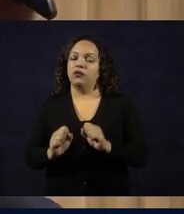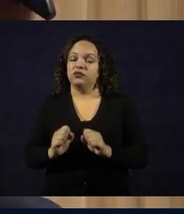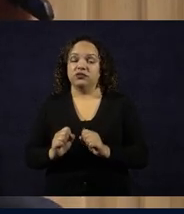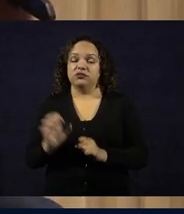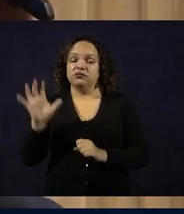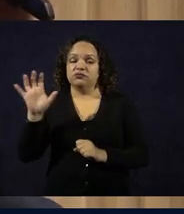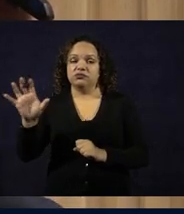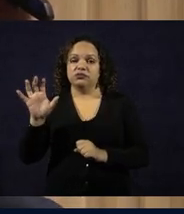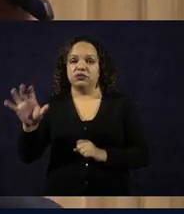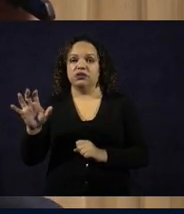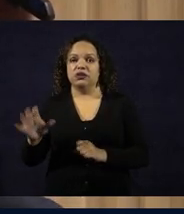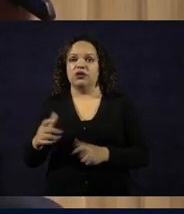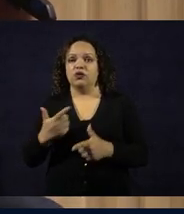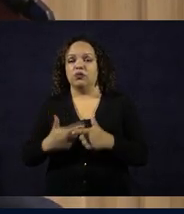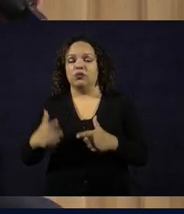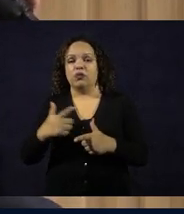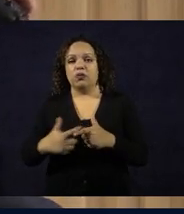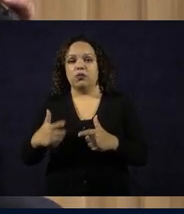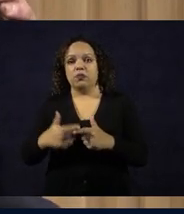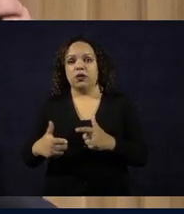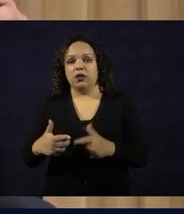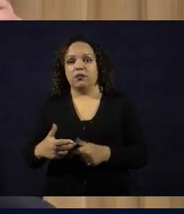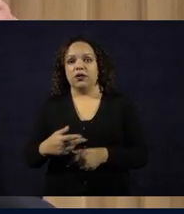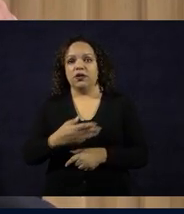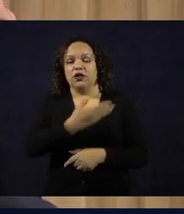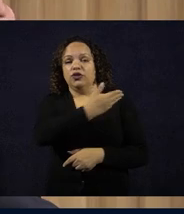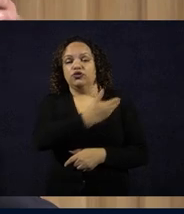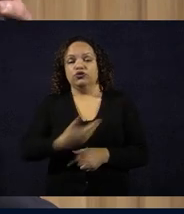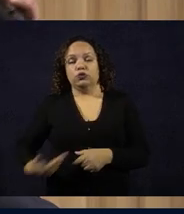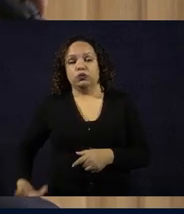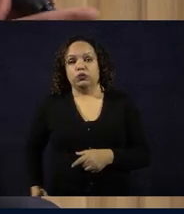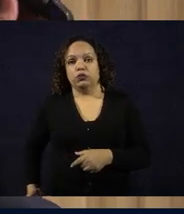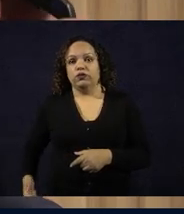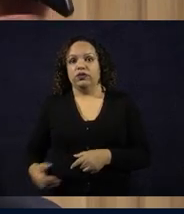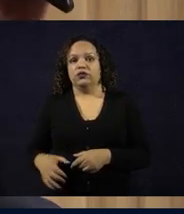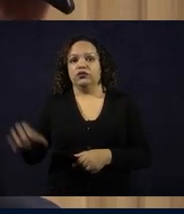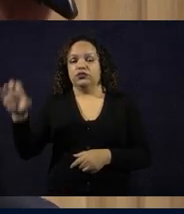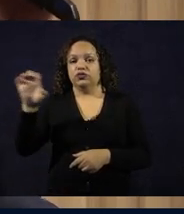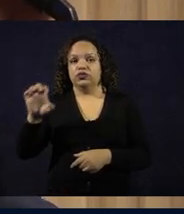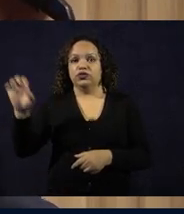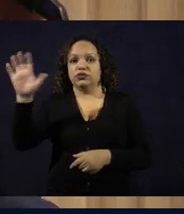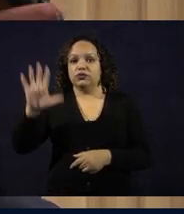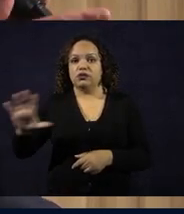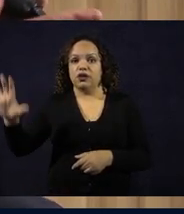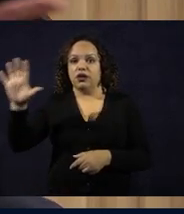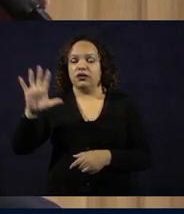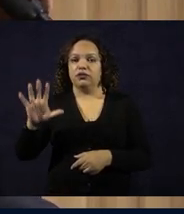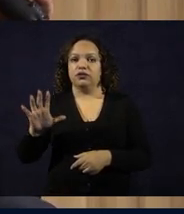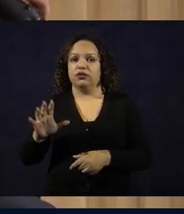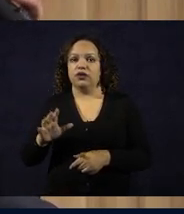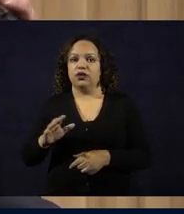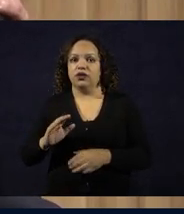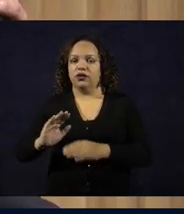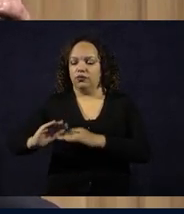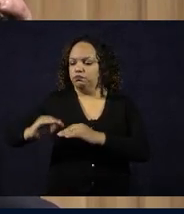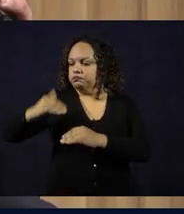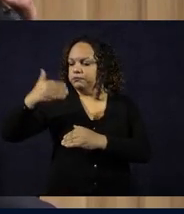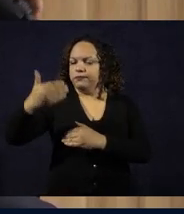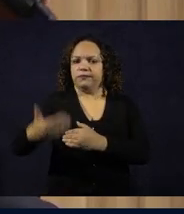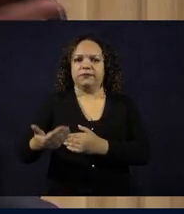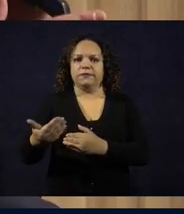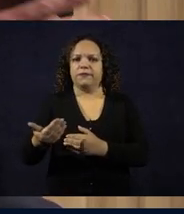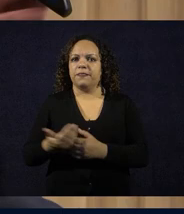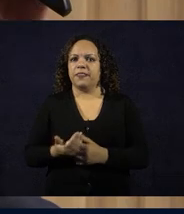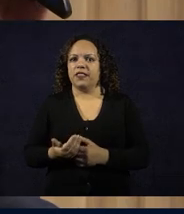e Faria ele tem que ser tratado como um problema de estado e o problema de estado ele transcede governos